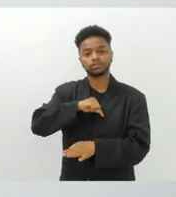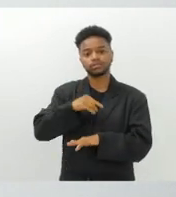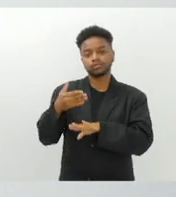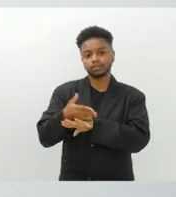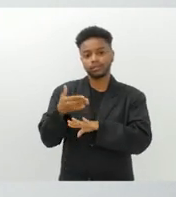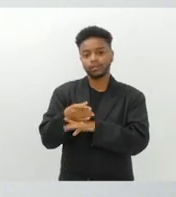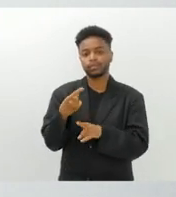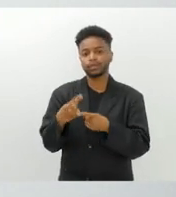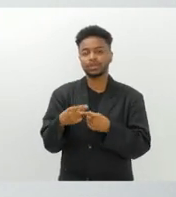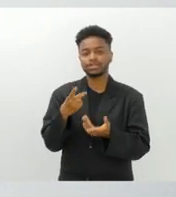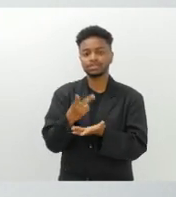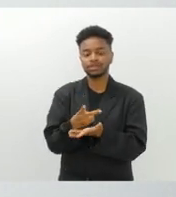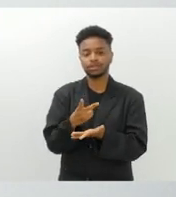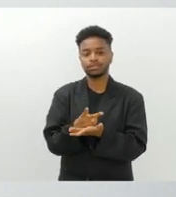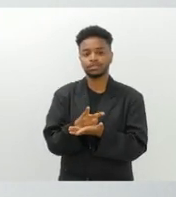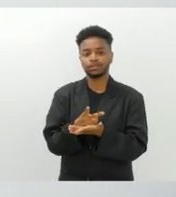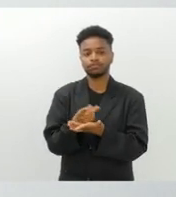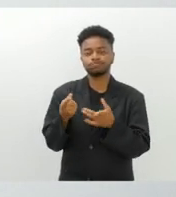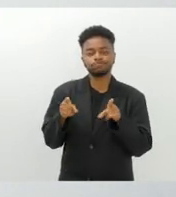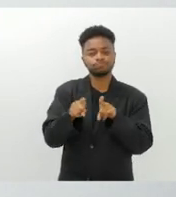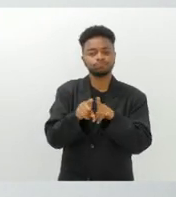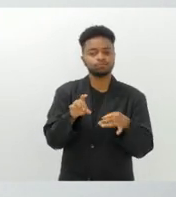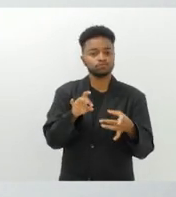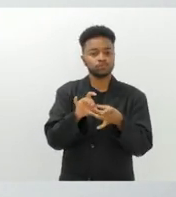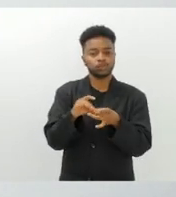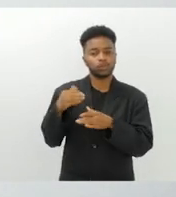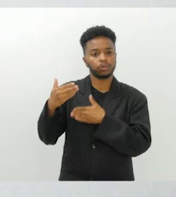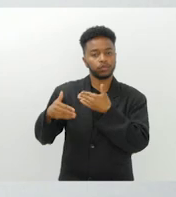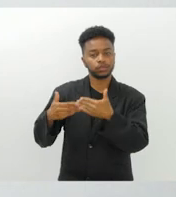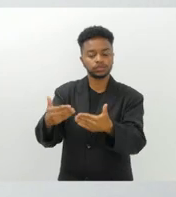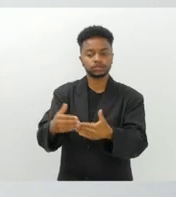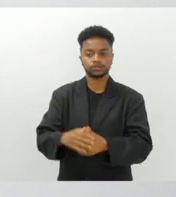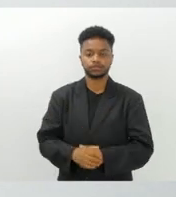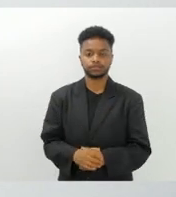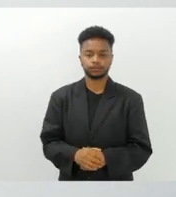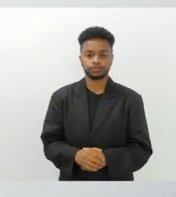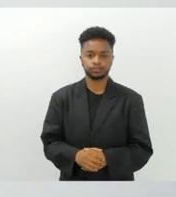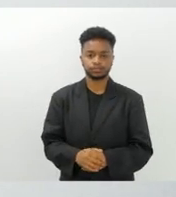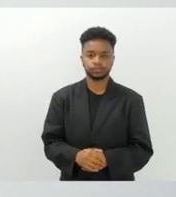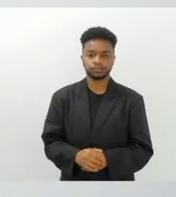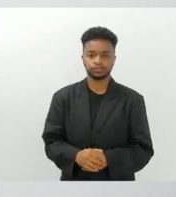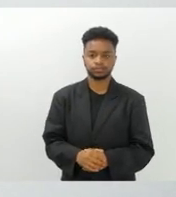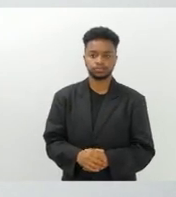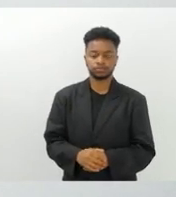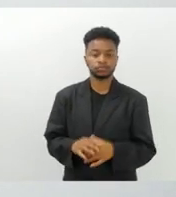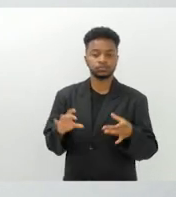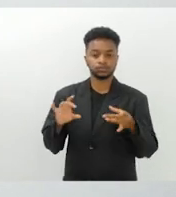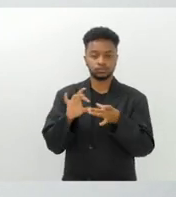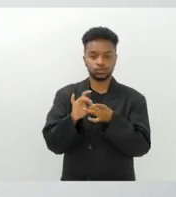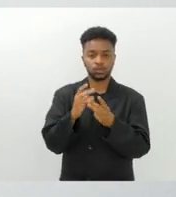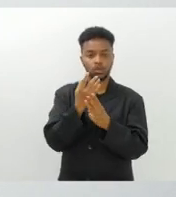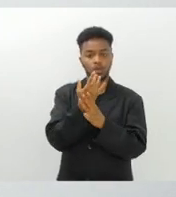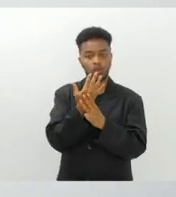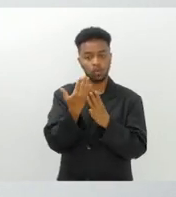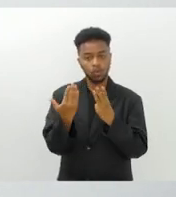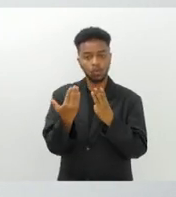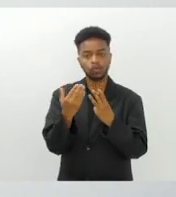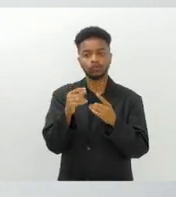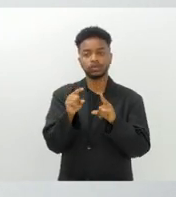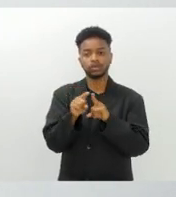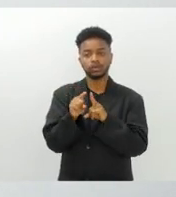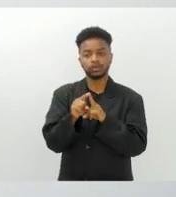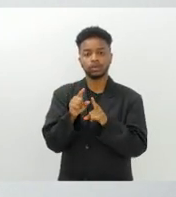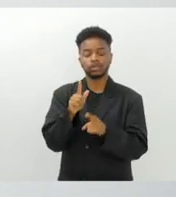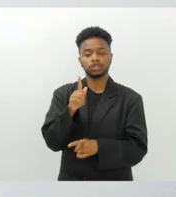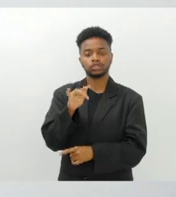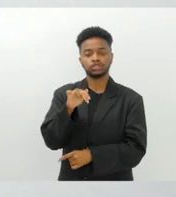sempre é parceiro nesse processo. Em nome da Universidade Federal Fluminense e do Ginga